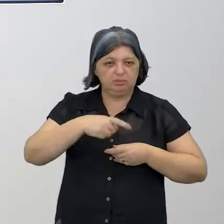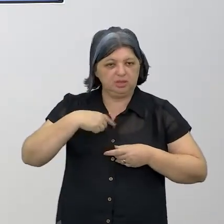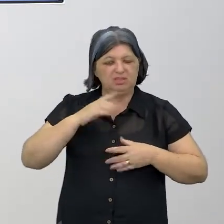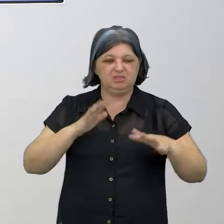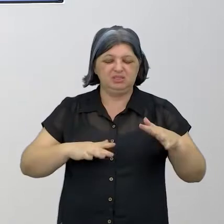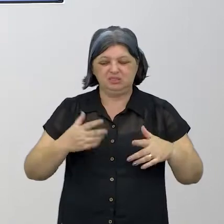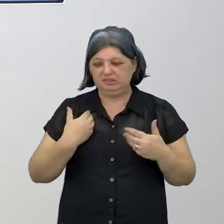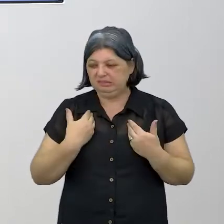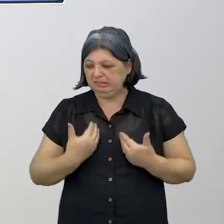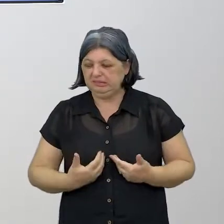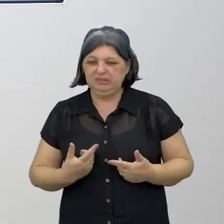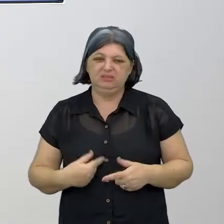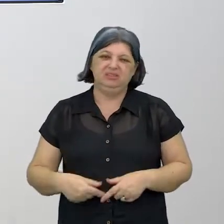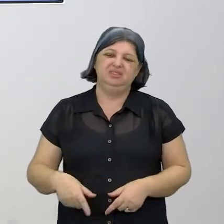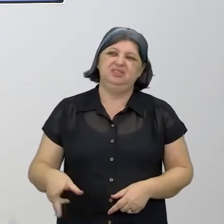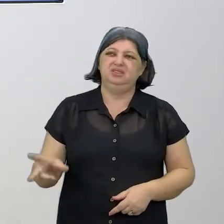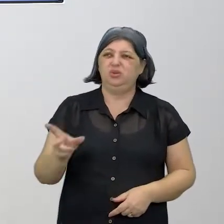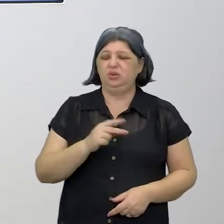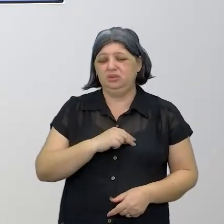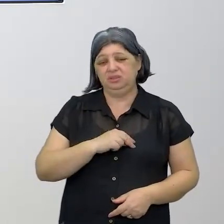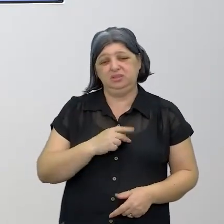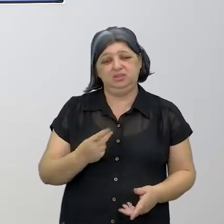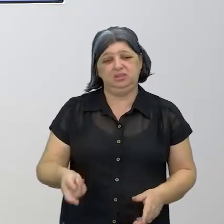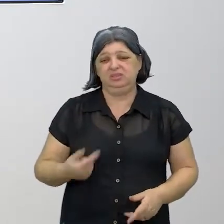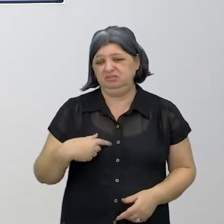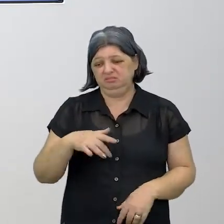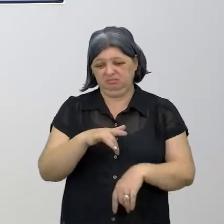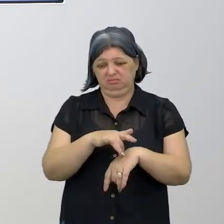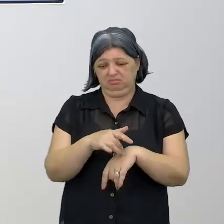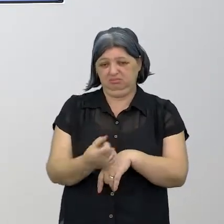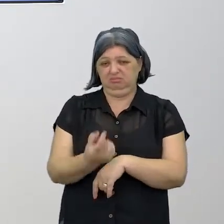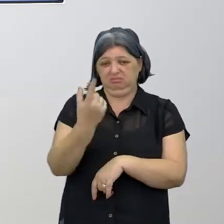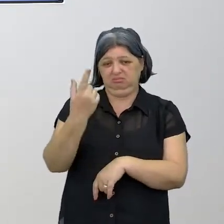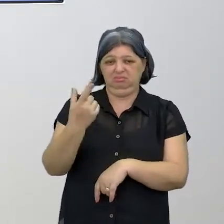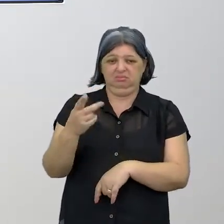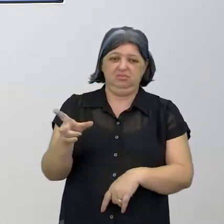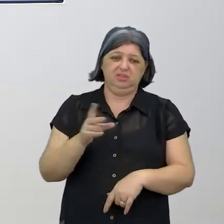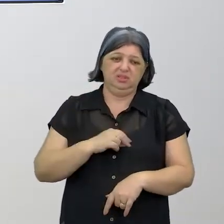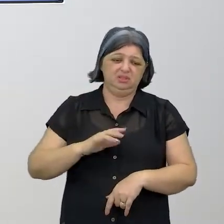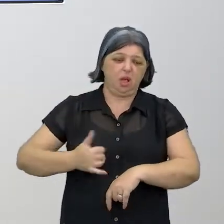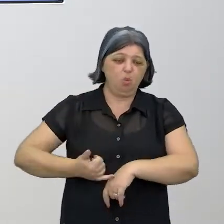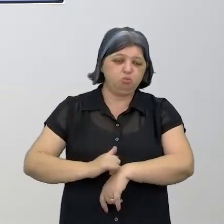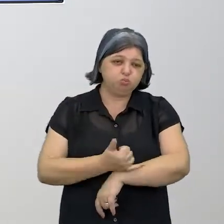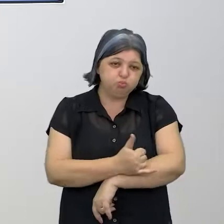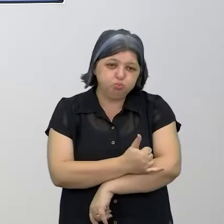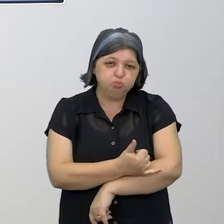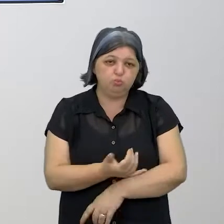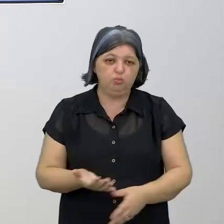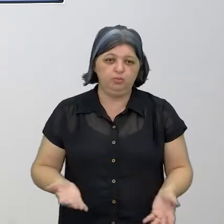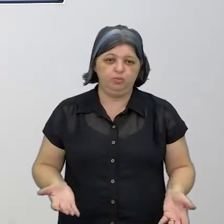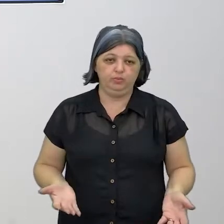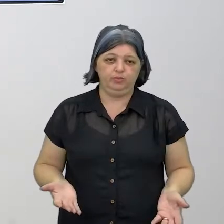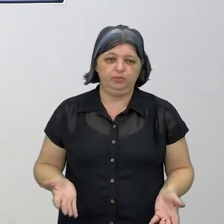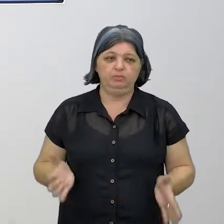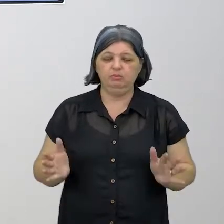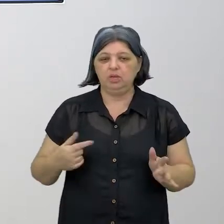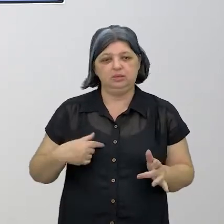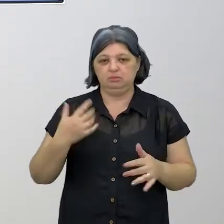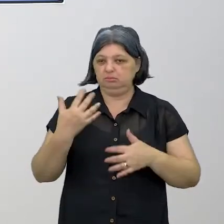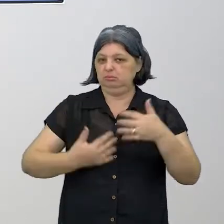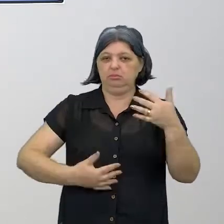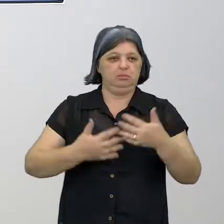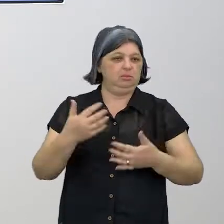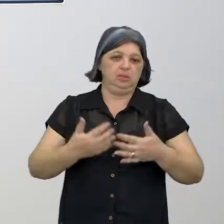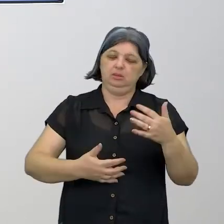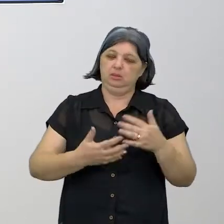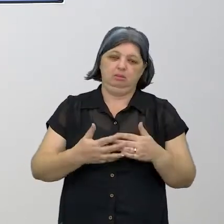vezes eu olho e falo, mano, eu tô muito zoada, nossa, meu cabelo tá esquisito, nossa, eu tô acima do peso e tal. Mas isso não me atrapalha na minha